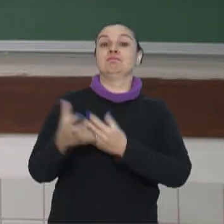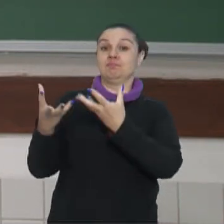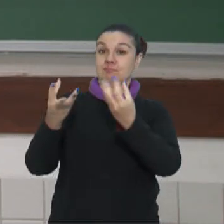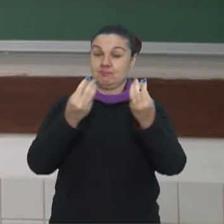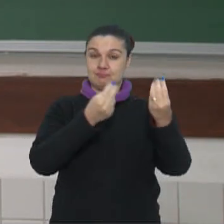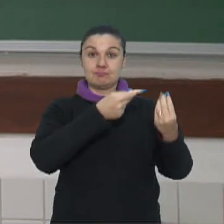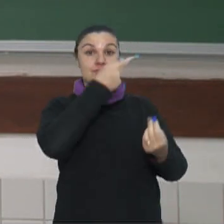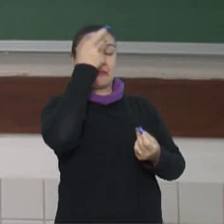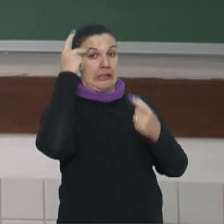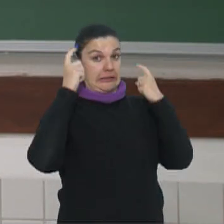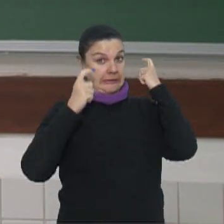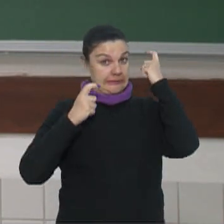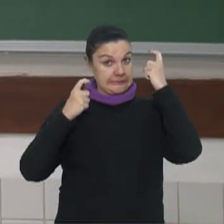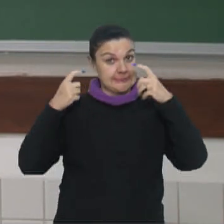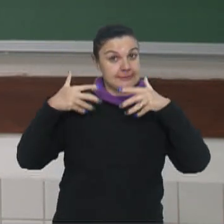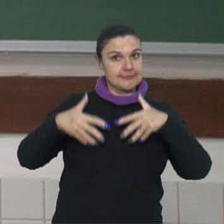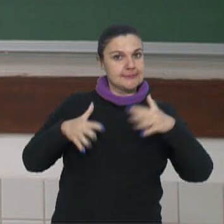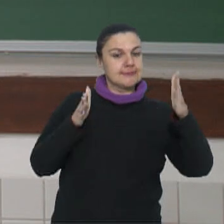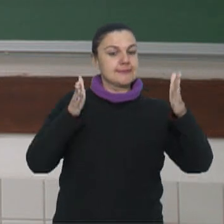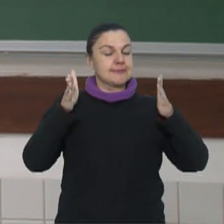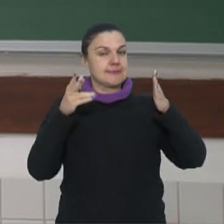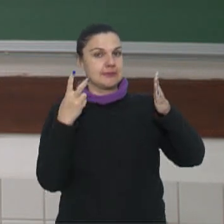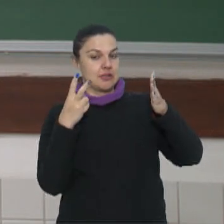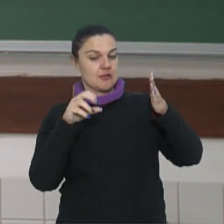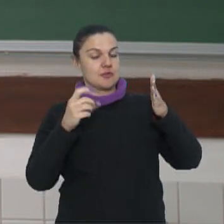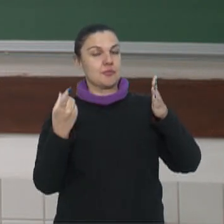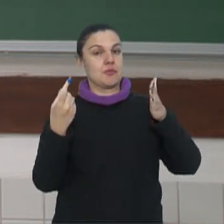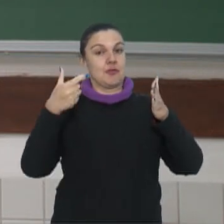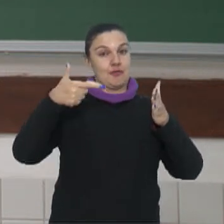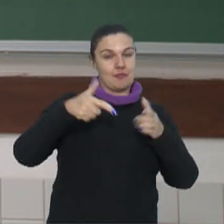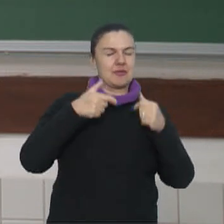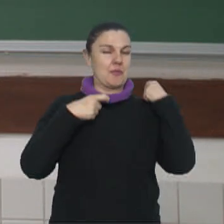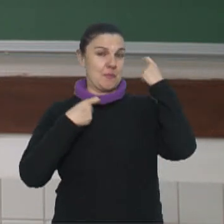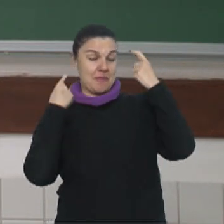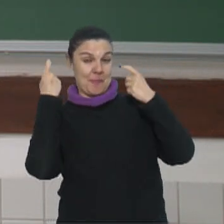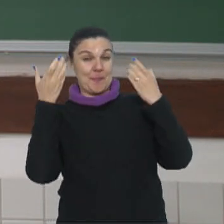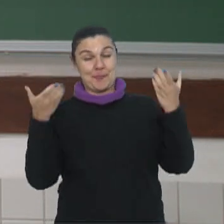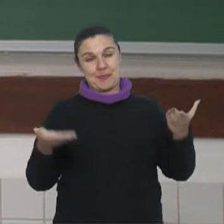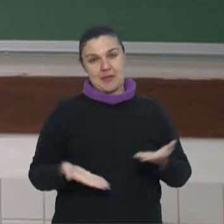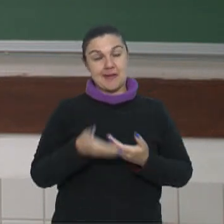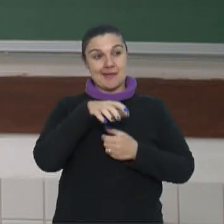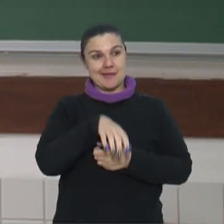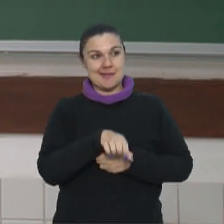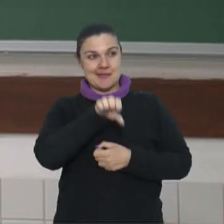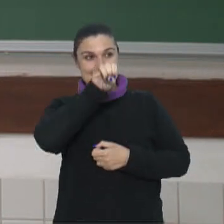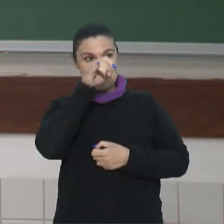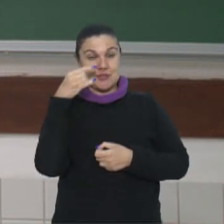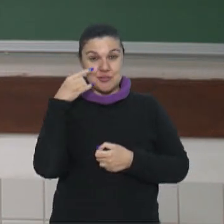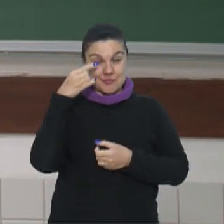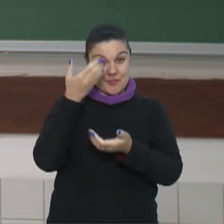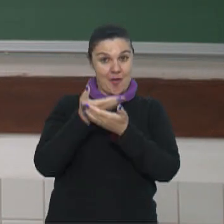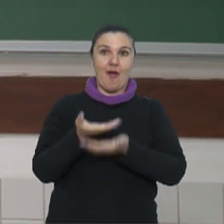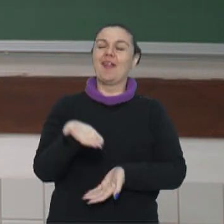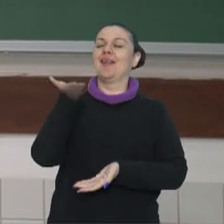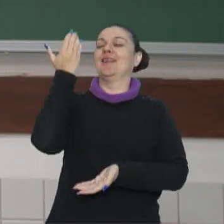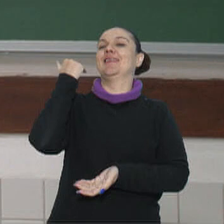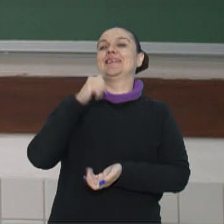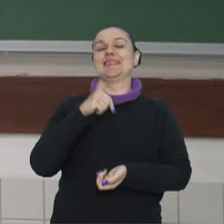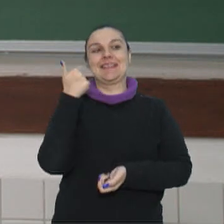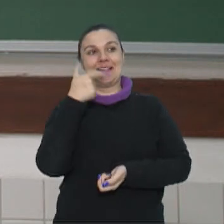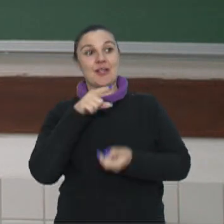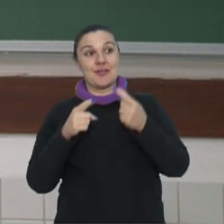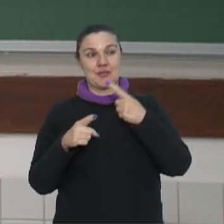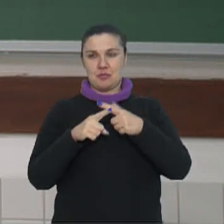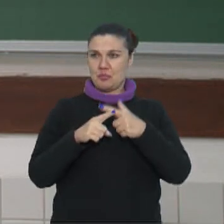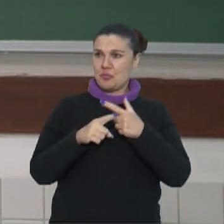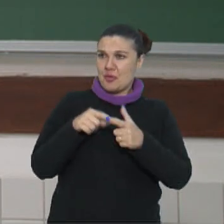diz o outro, muito preocupada naquela época. Não haveria necessidade, se tivesse assistido essa aula antes. Por